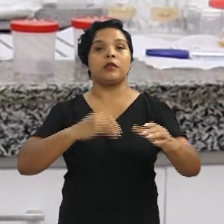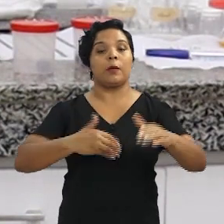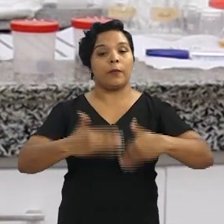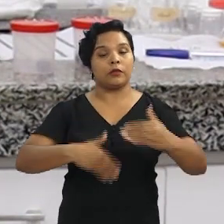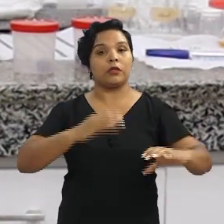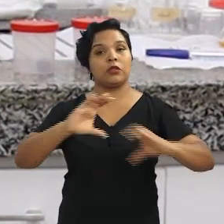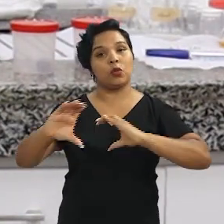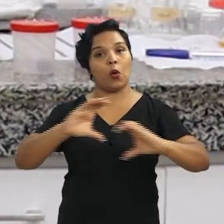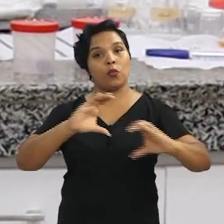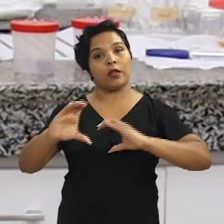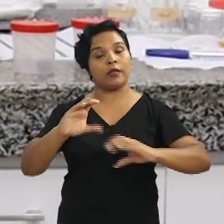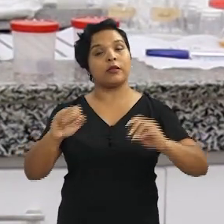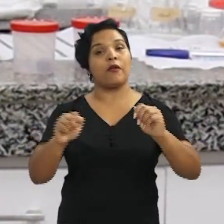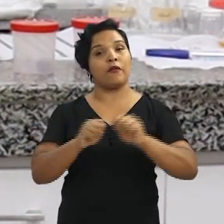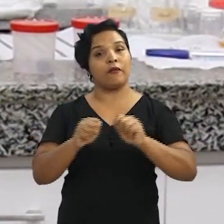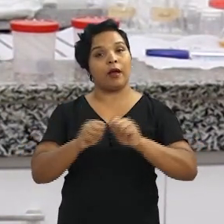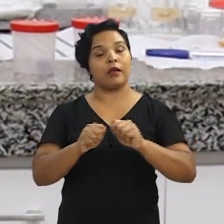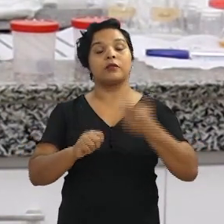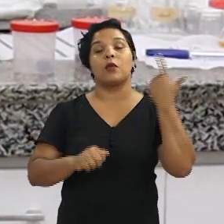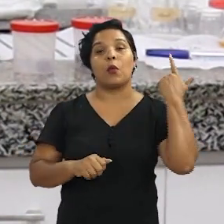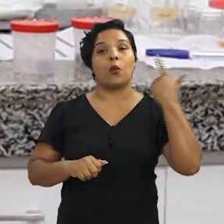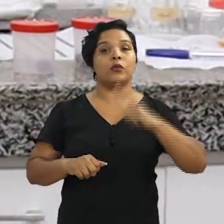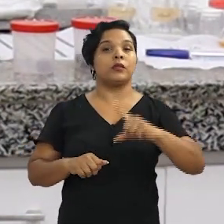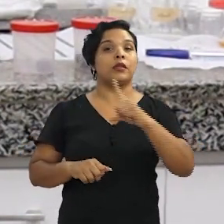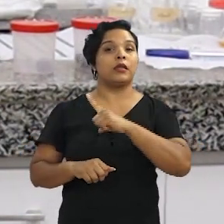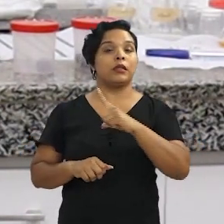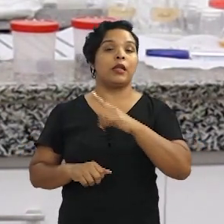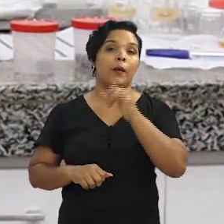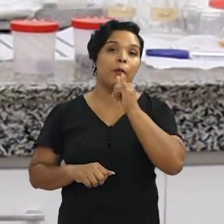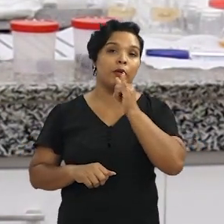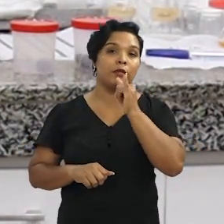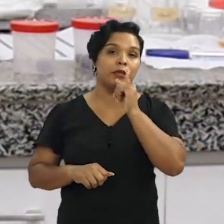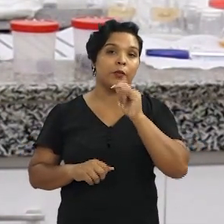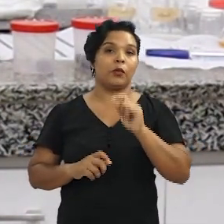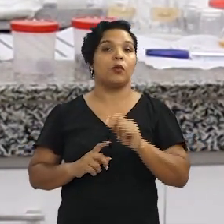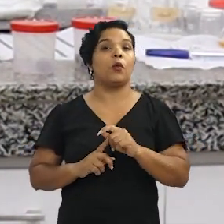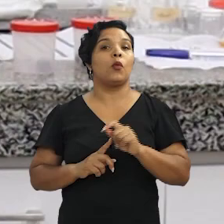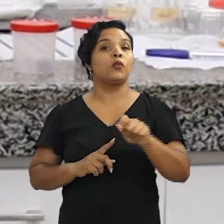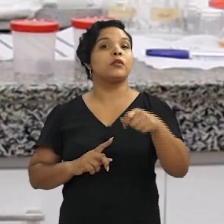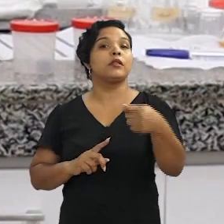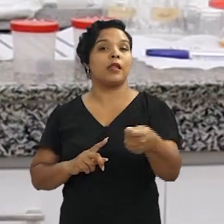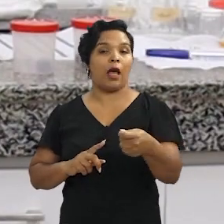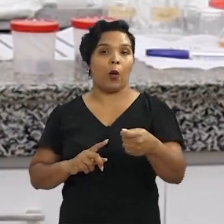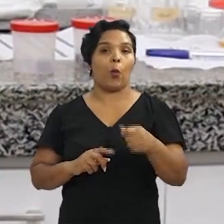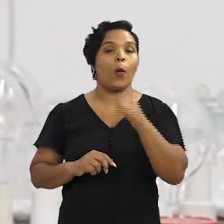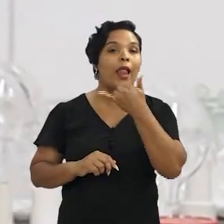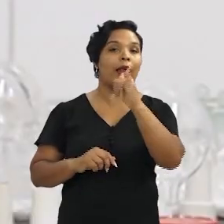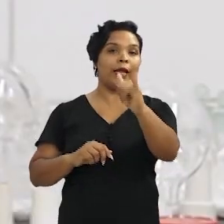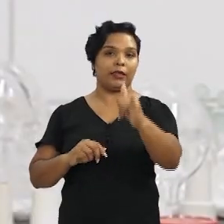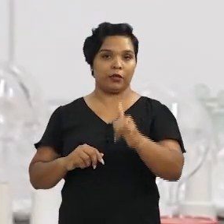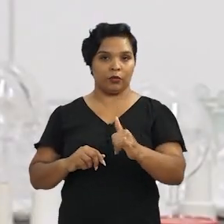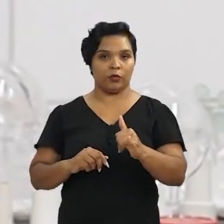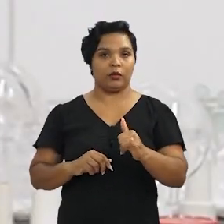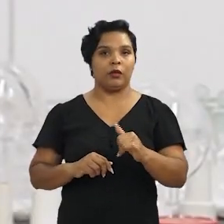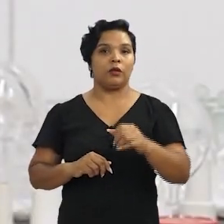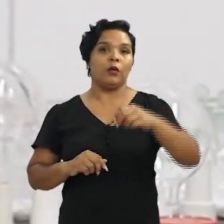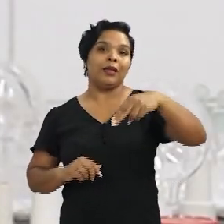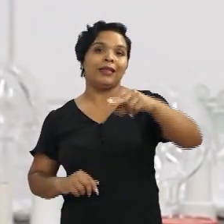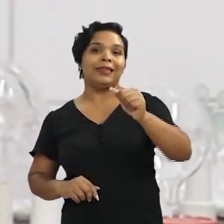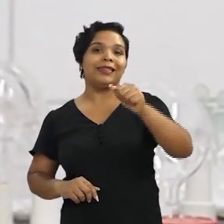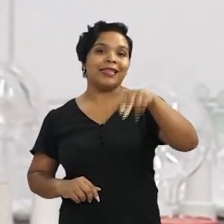de comunicação é que faz com que eu consiga ter, por exemplo, esse sinal elétrico gerado. Eu tenho